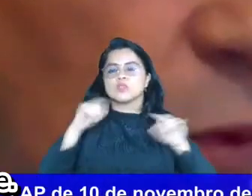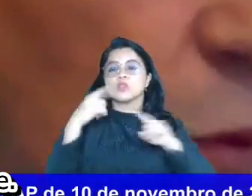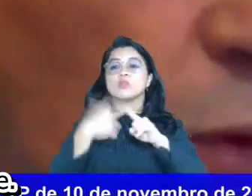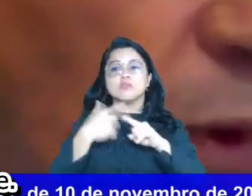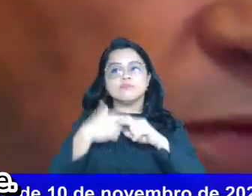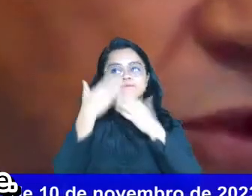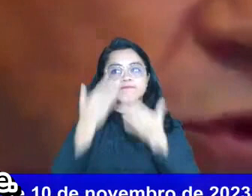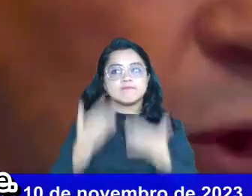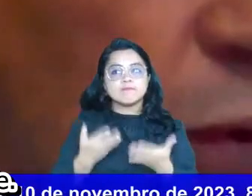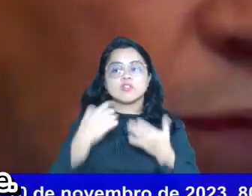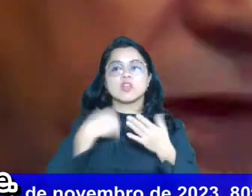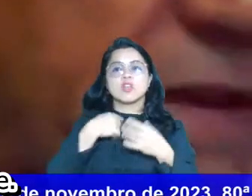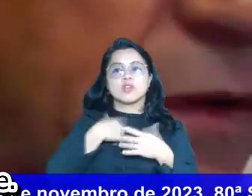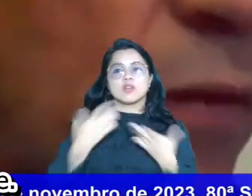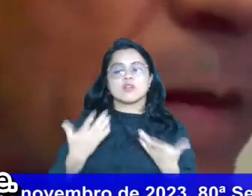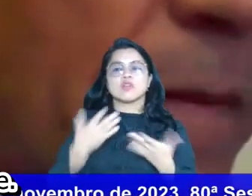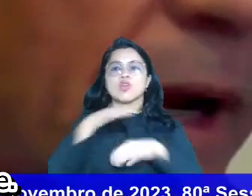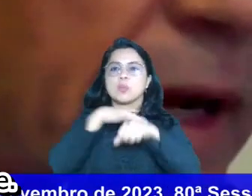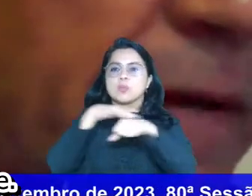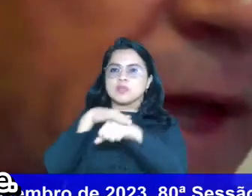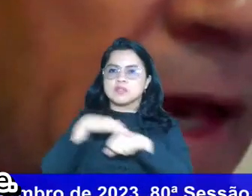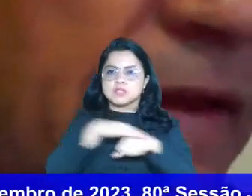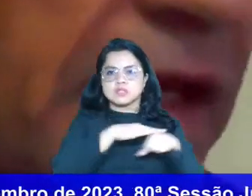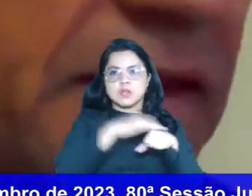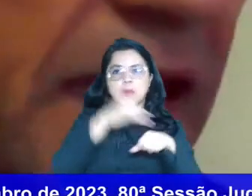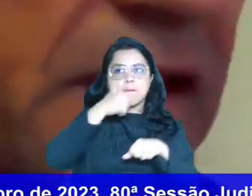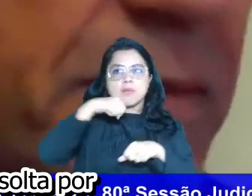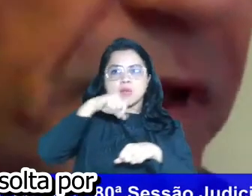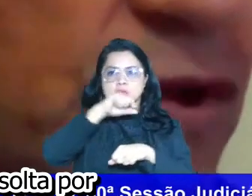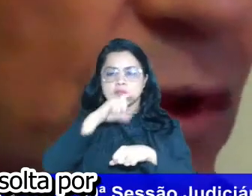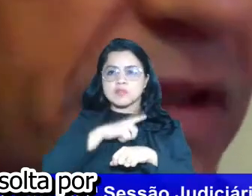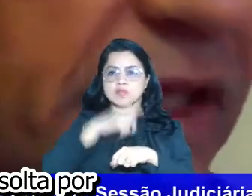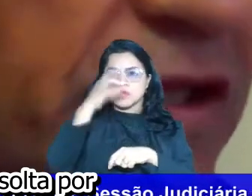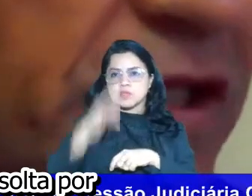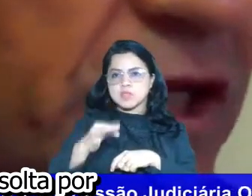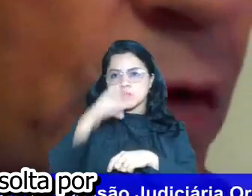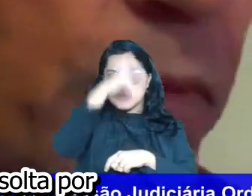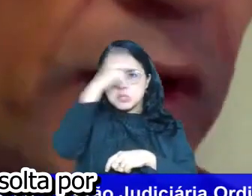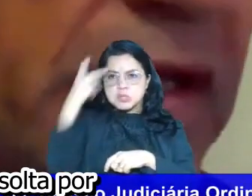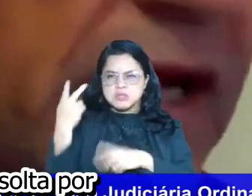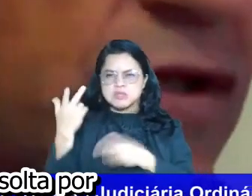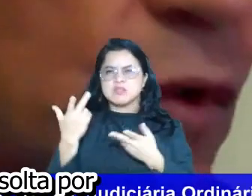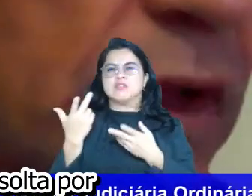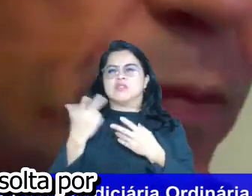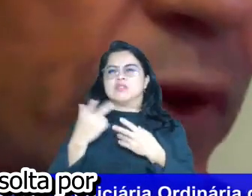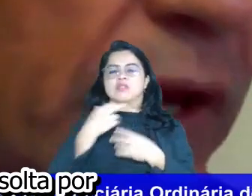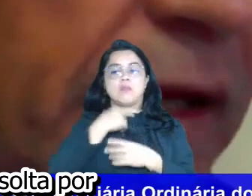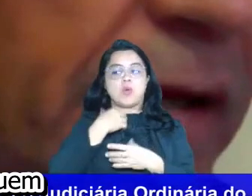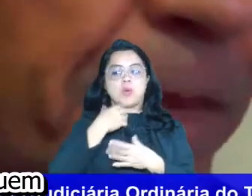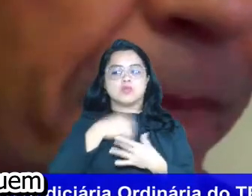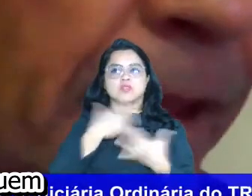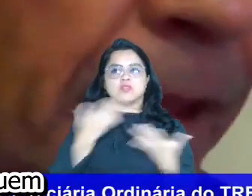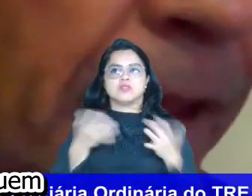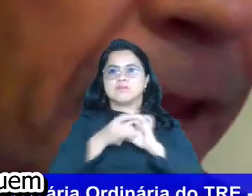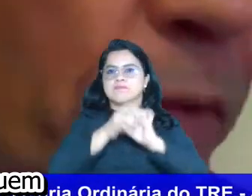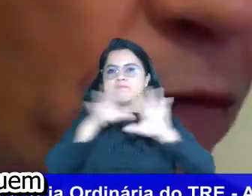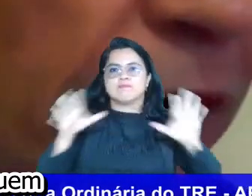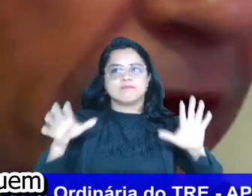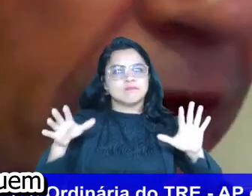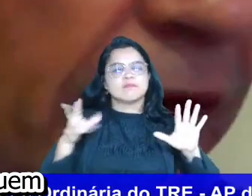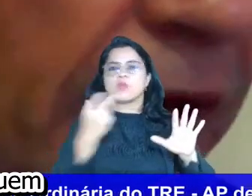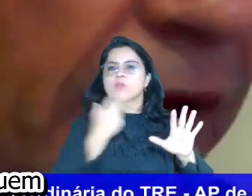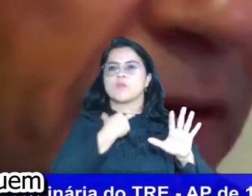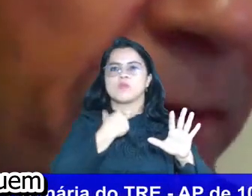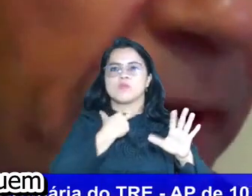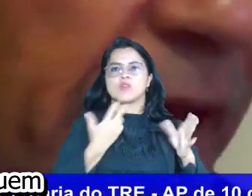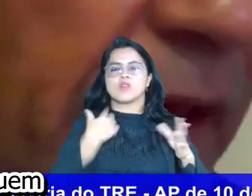assim como eu estou conversando com a mamãe. Tem certas pessoas que a gente não pode deixar solta por aí. E como